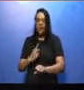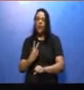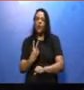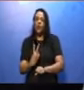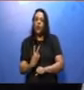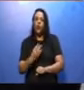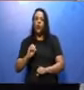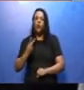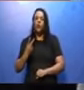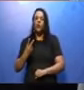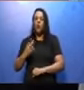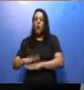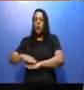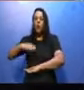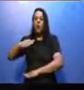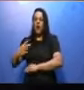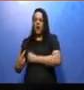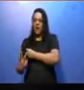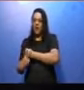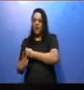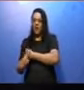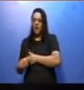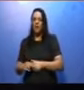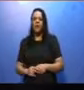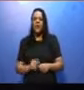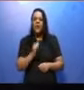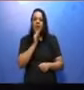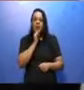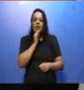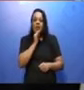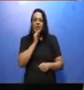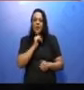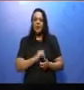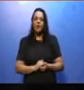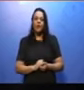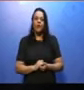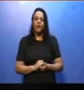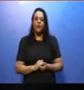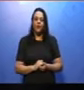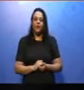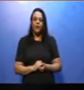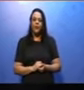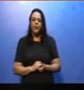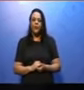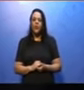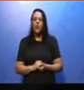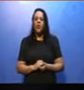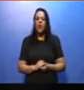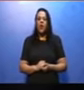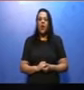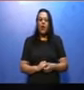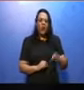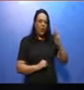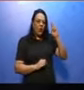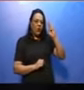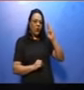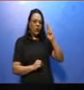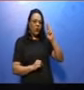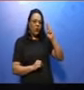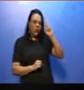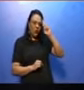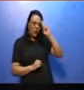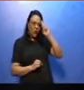Vamos ver um exemplo. O chefe reconheceu, eu tenho aqui um verbo, reconhecer,